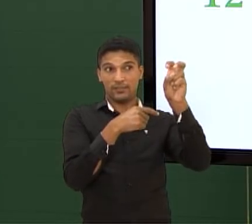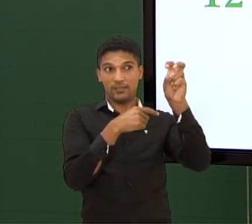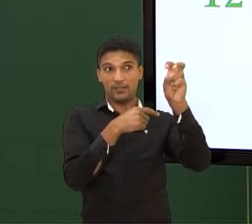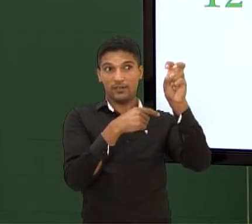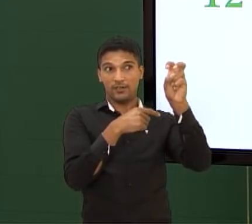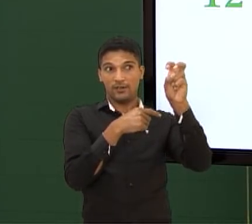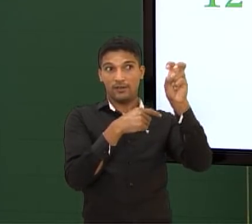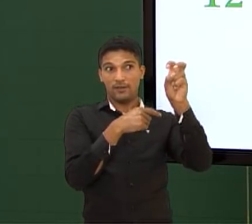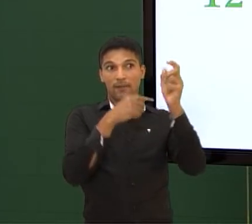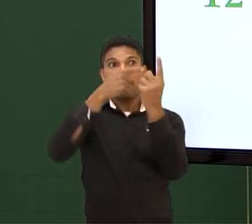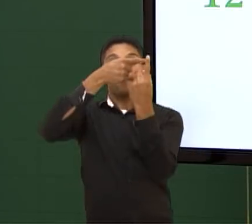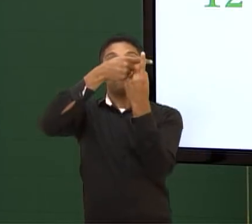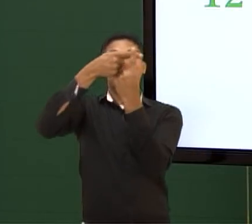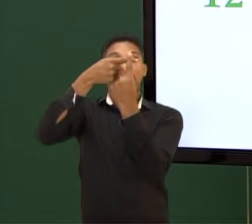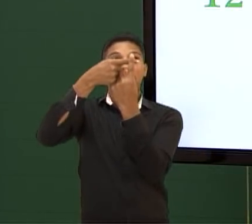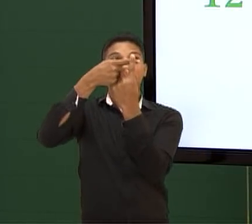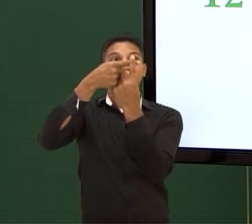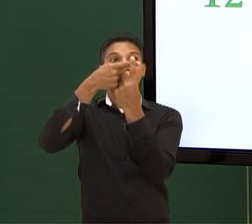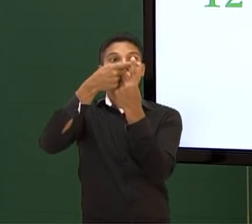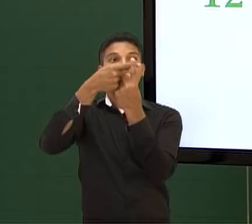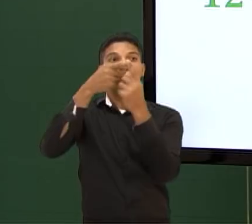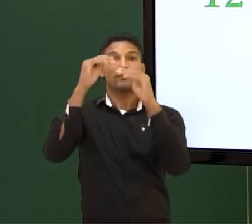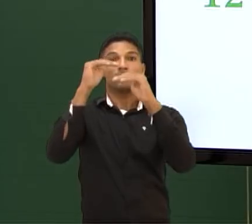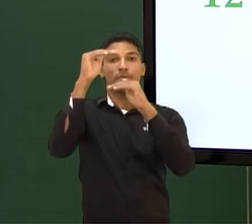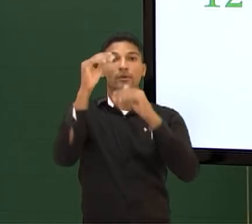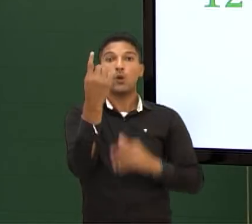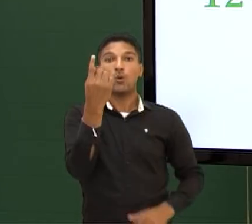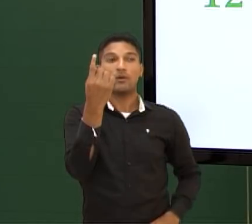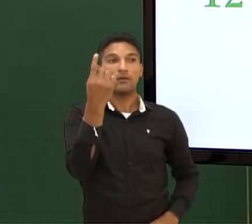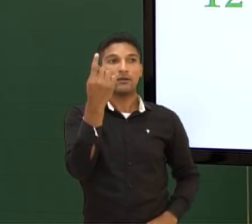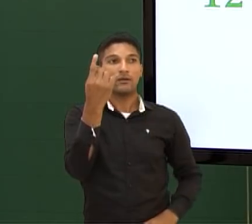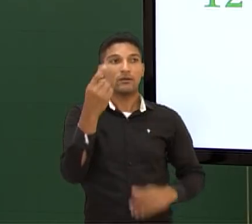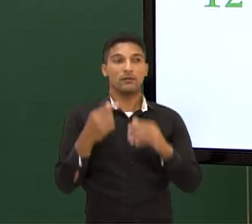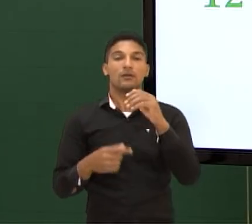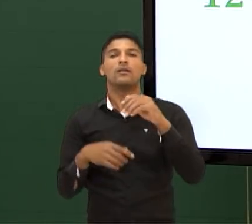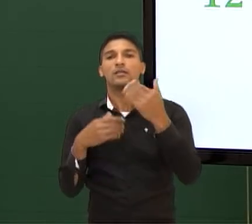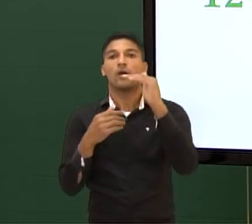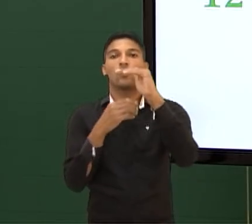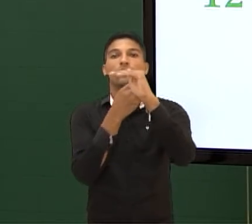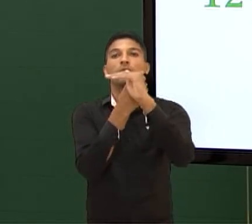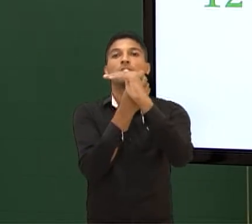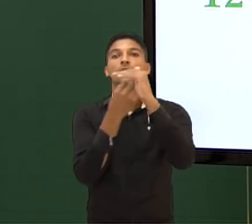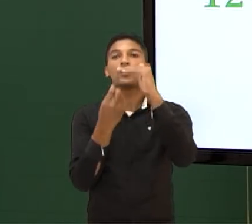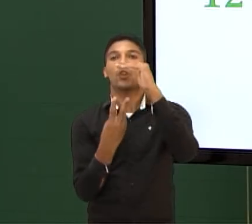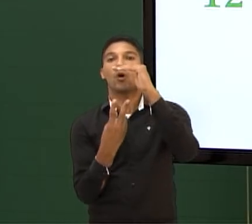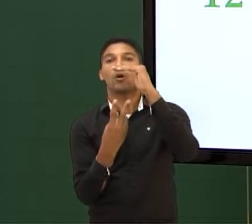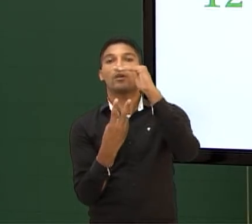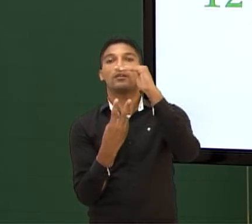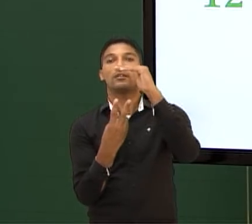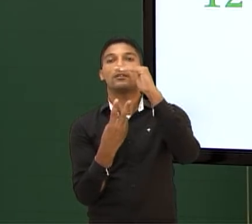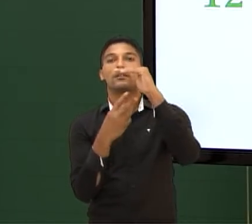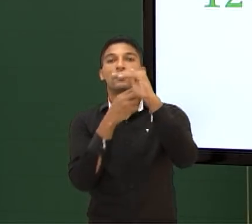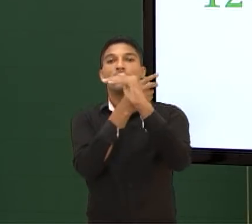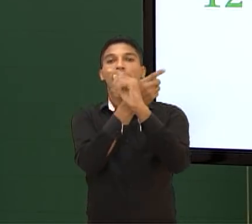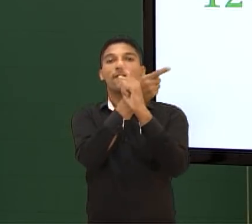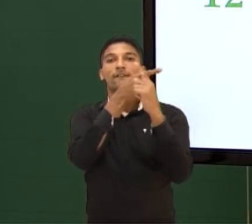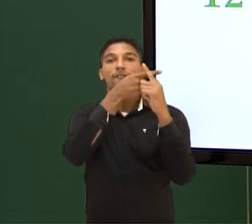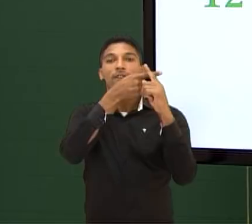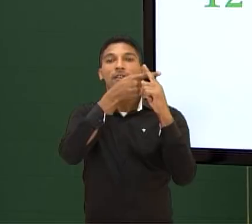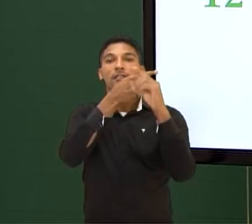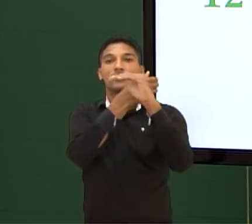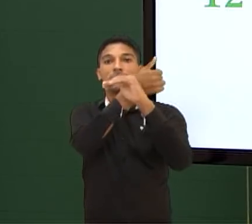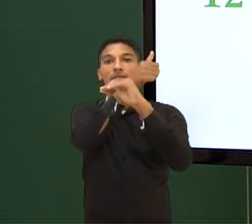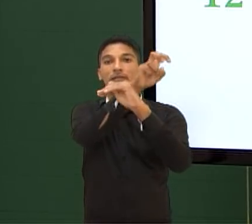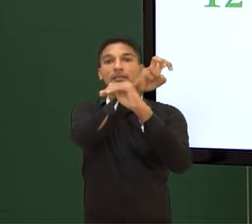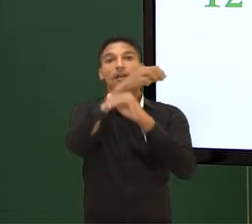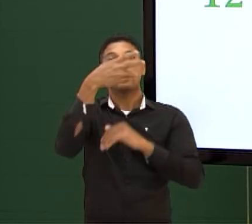né? Mais quem? Mais o 1. 2 vezes o 15, o que que é? 2 vezes 15 é 30, né?